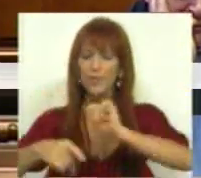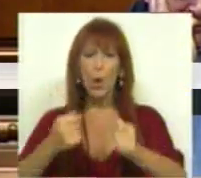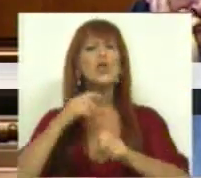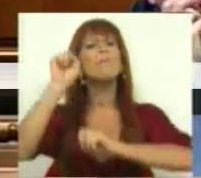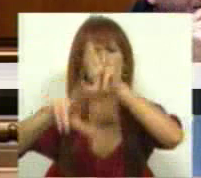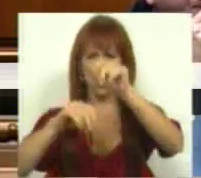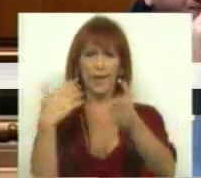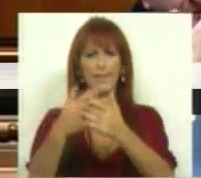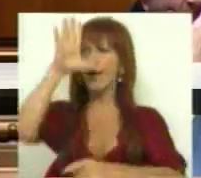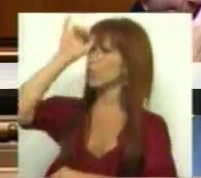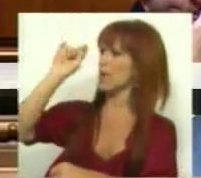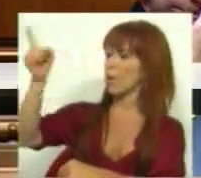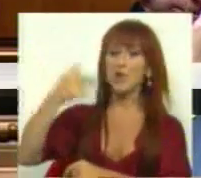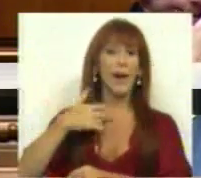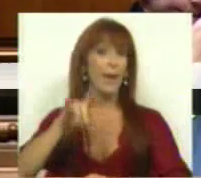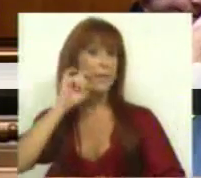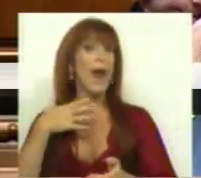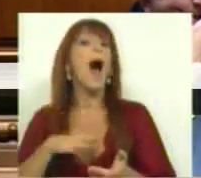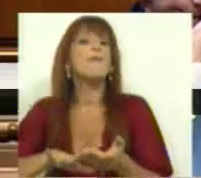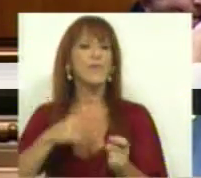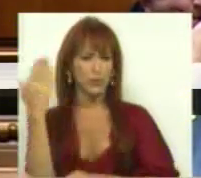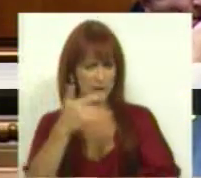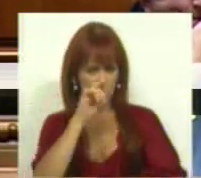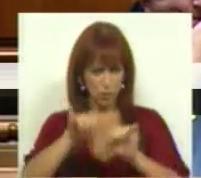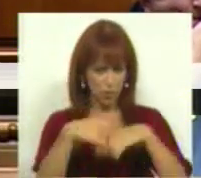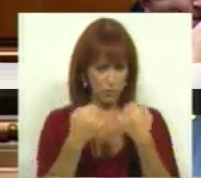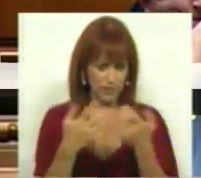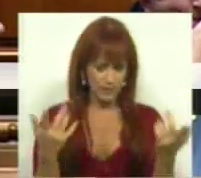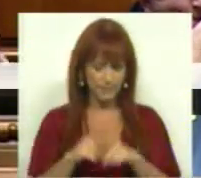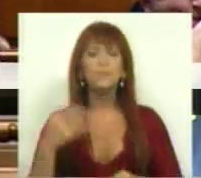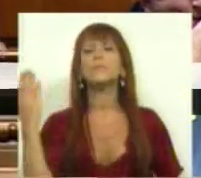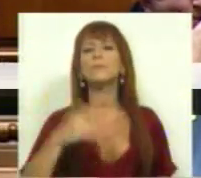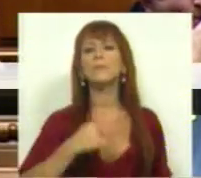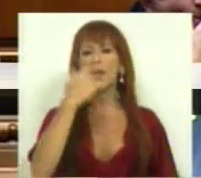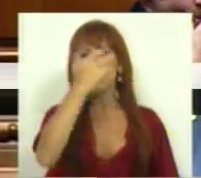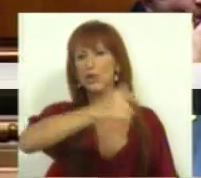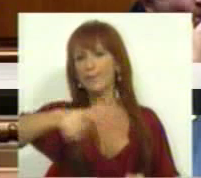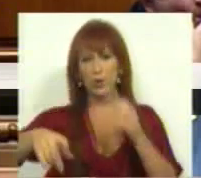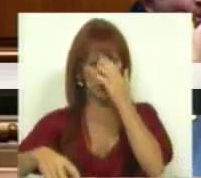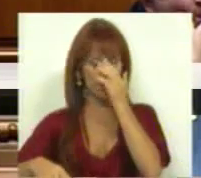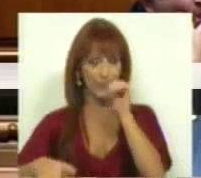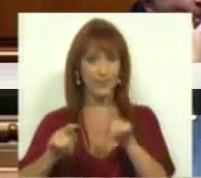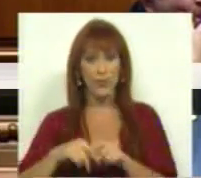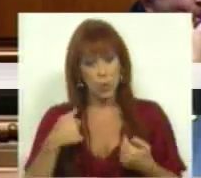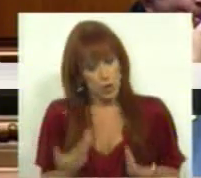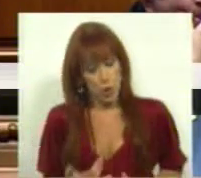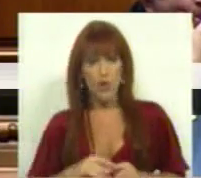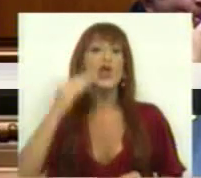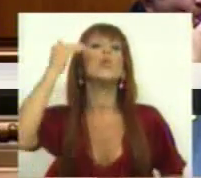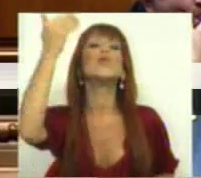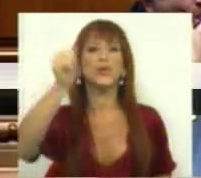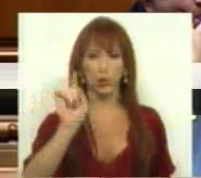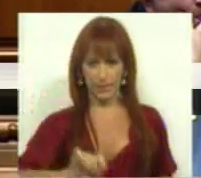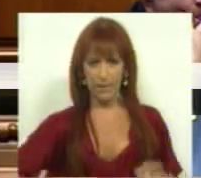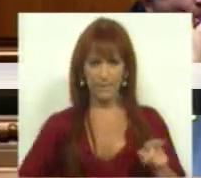que é moderno para um Estado que quer defender os direitos sociais e o direito dos contribuintes, os de hoje e os do